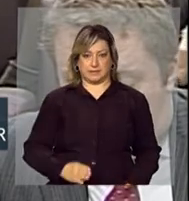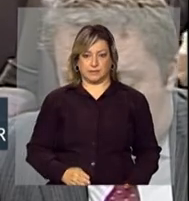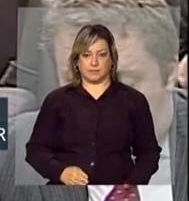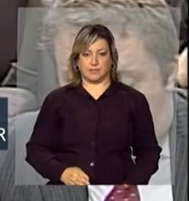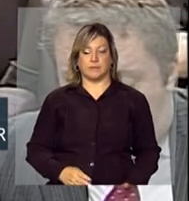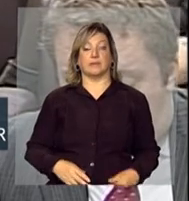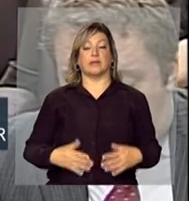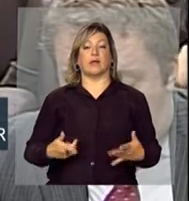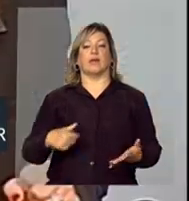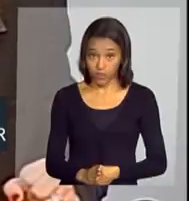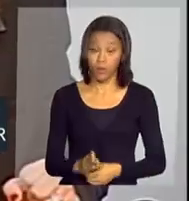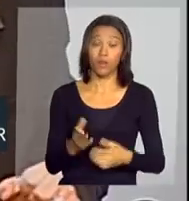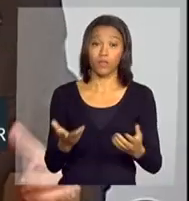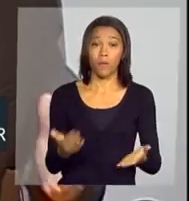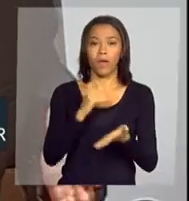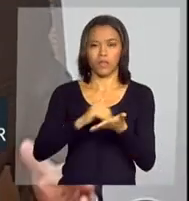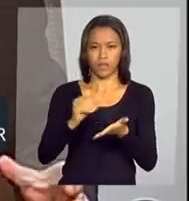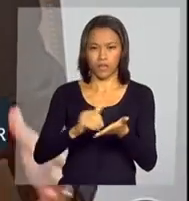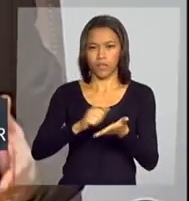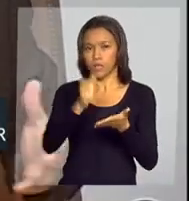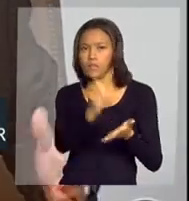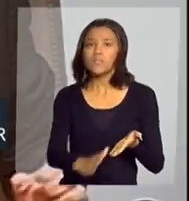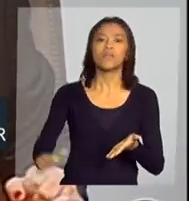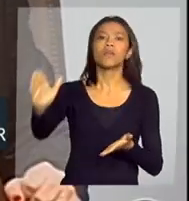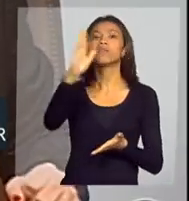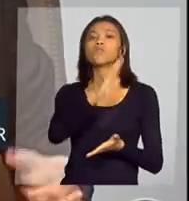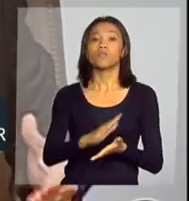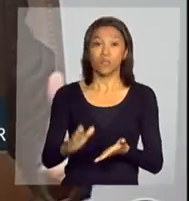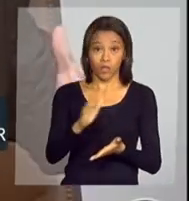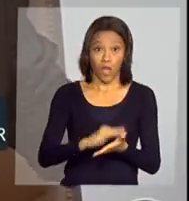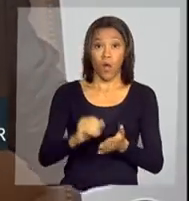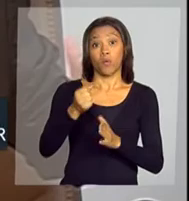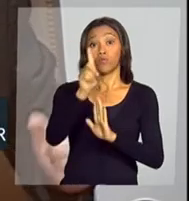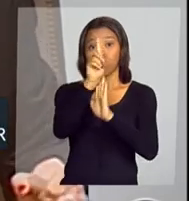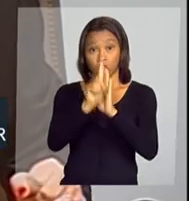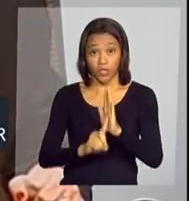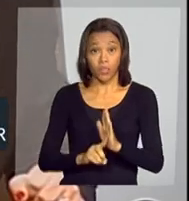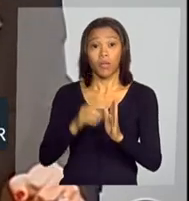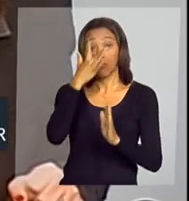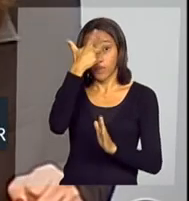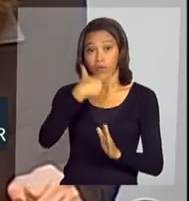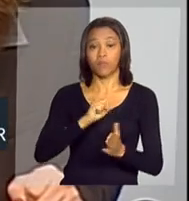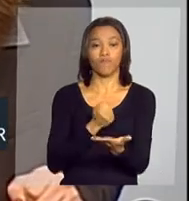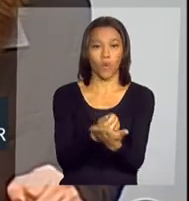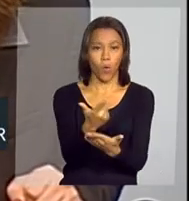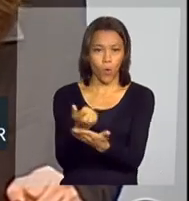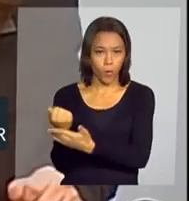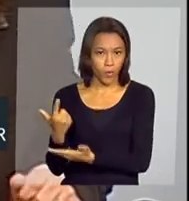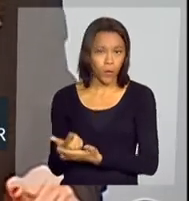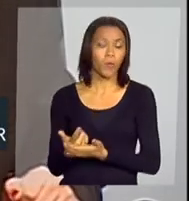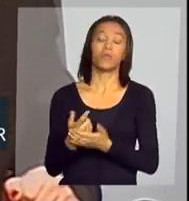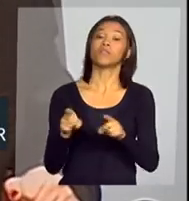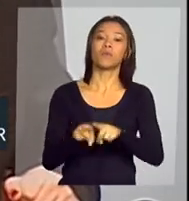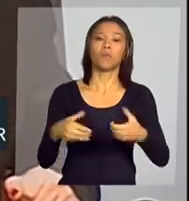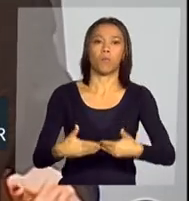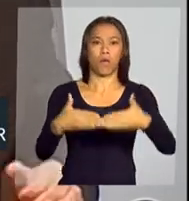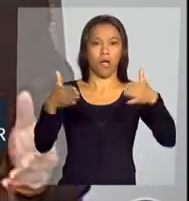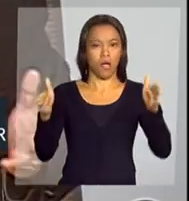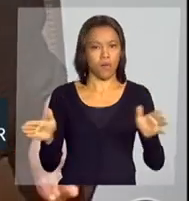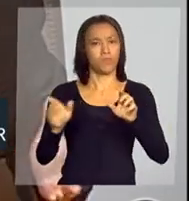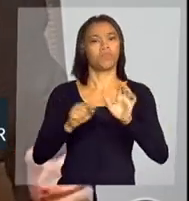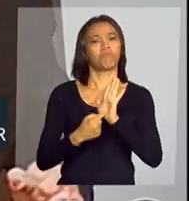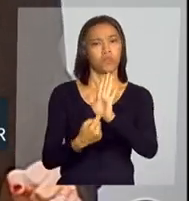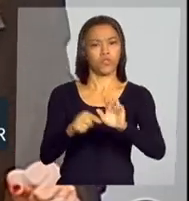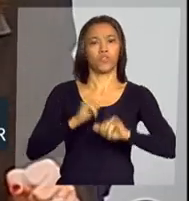a secretaria nacional do Consumidor nesse dia também quer dar Ampla divulgação para o trabalho desses